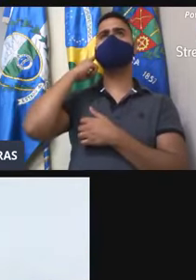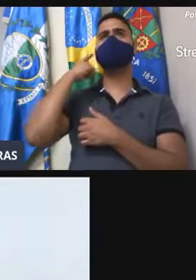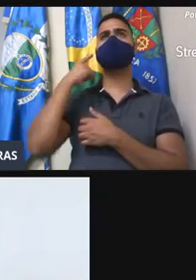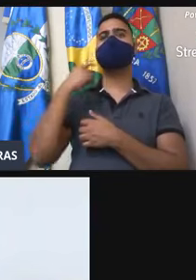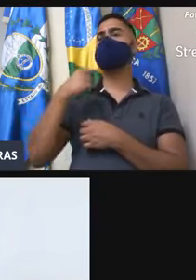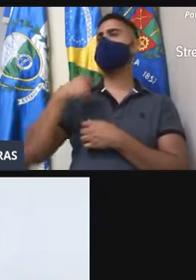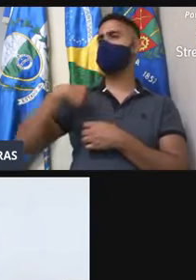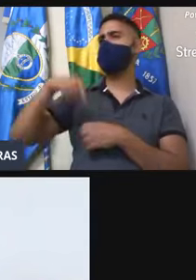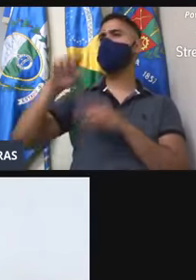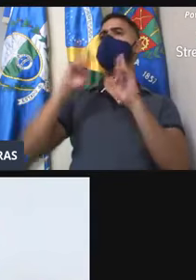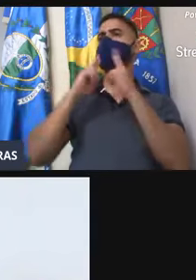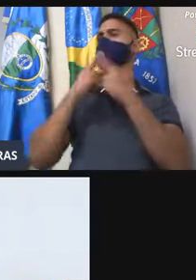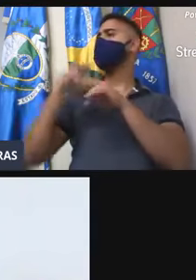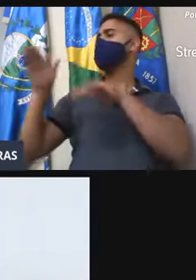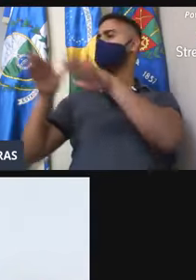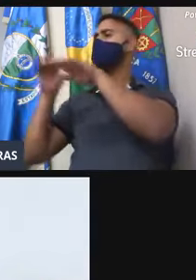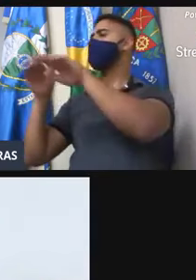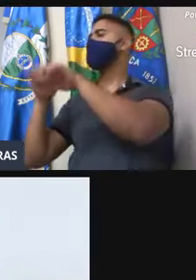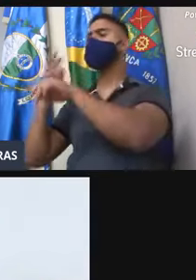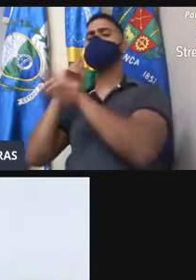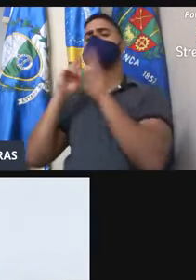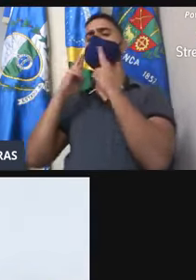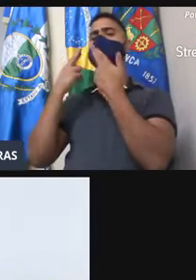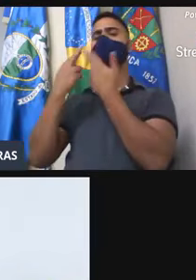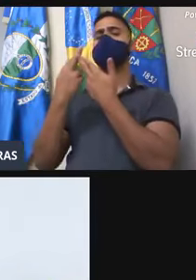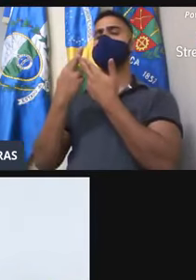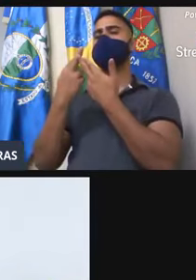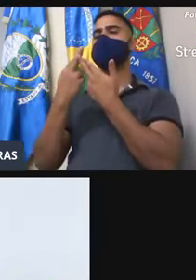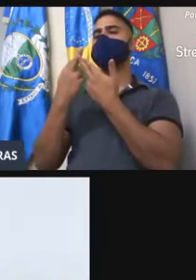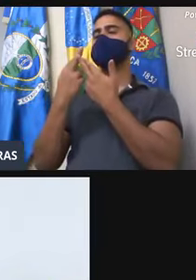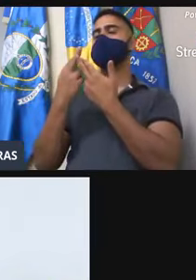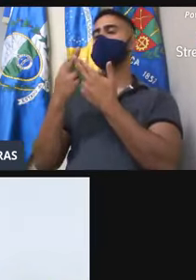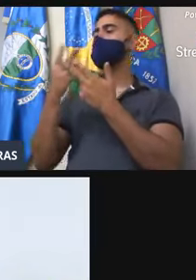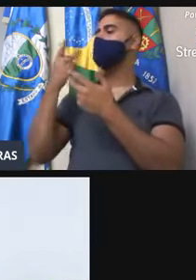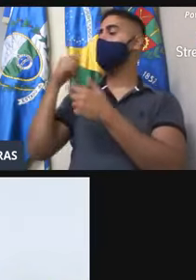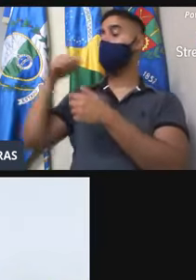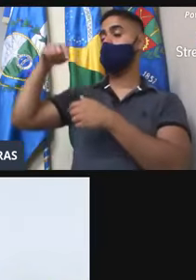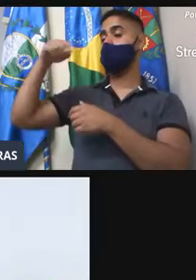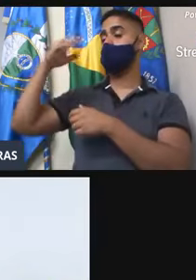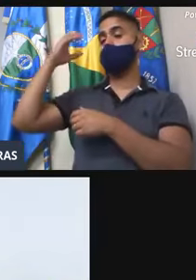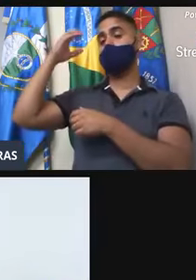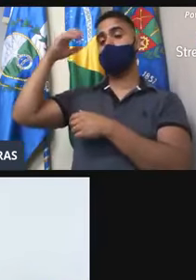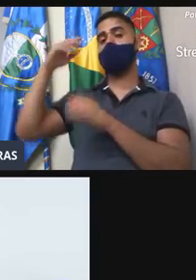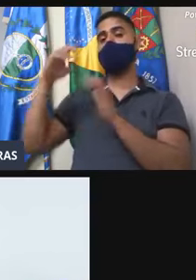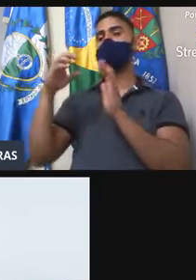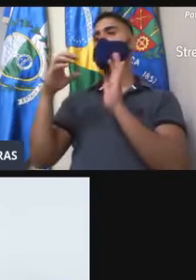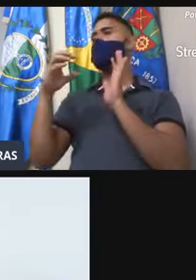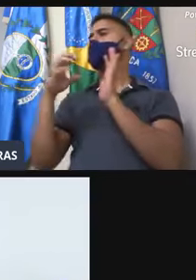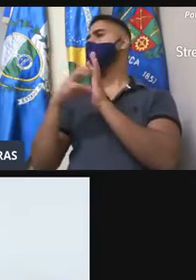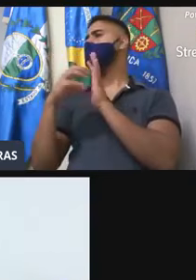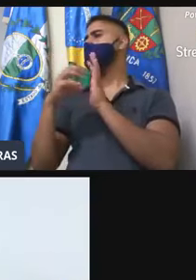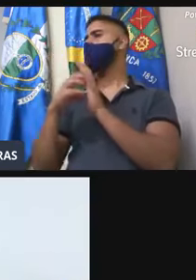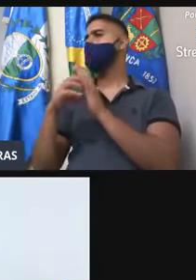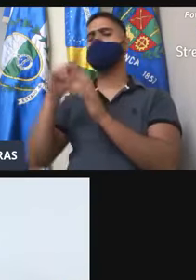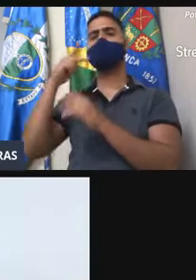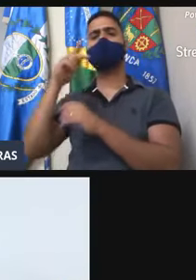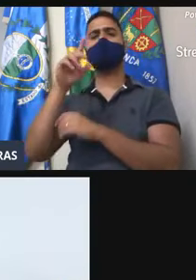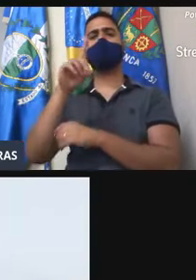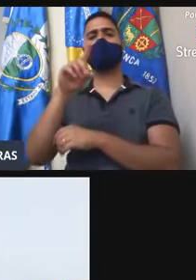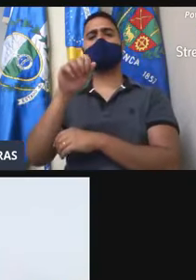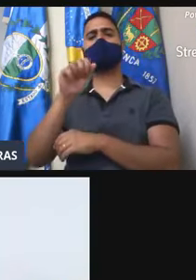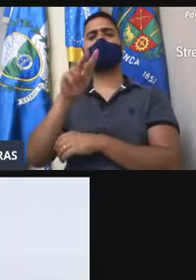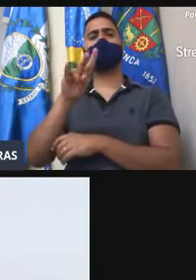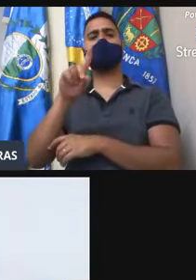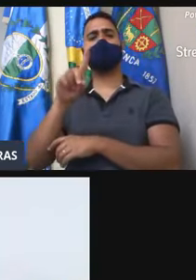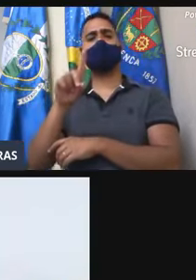numa reunião, foram chamados para uma reunião, e aí falaram que essa casa, o vereador David, ou o vereador Rafael,